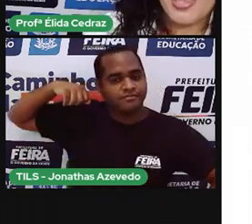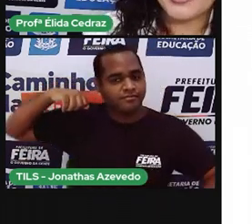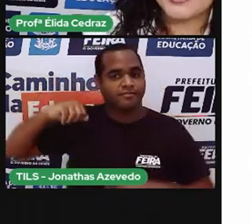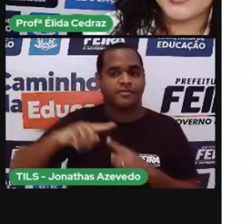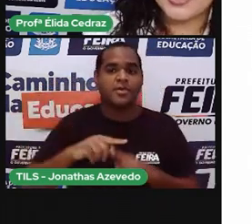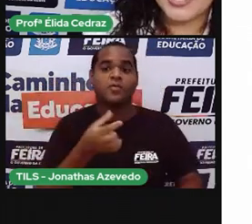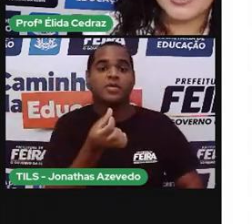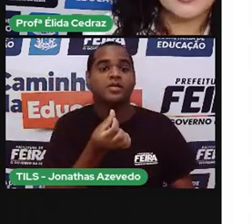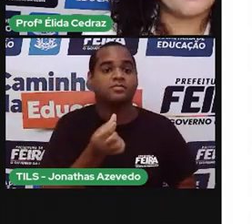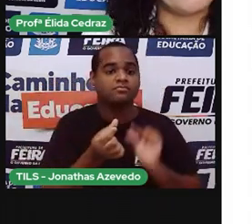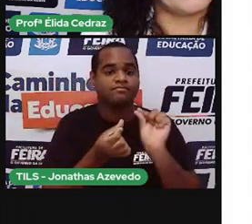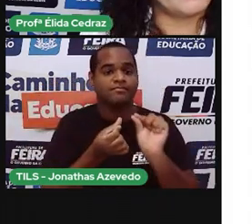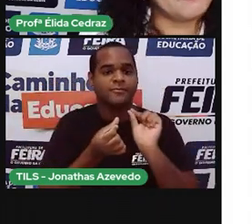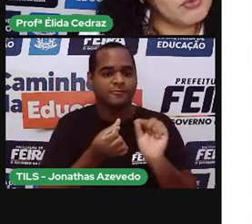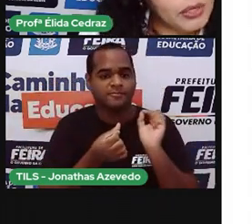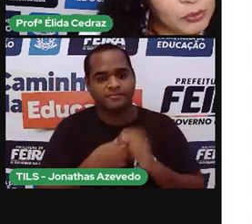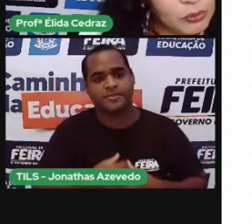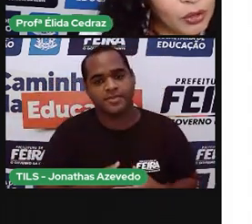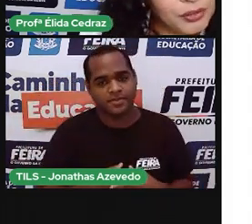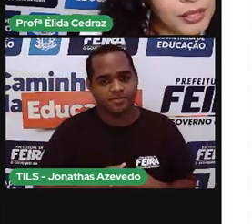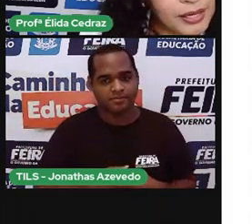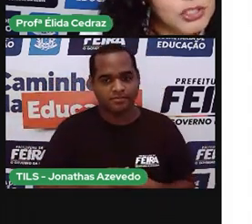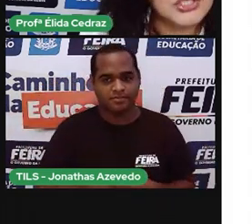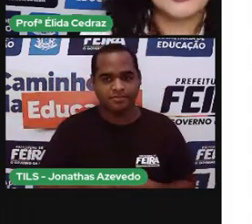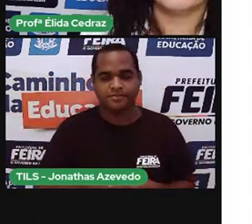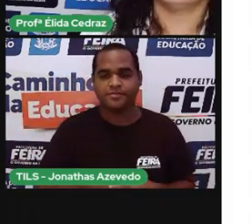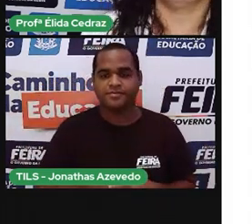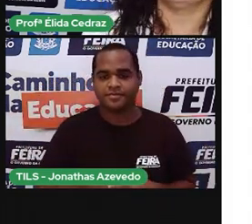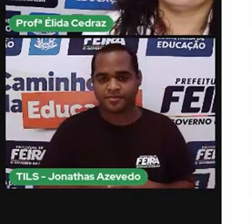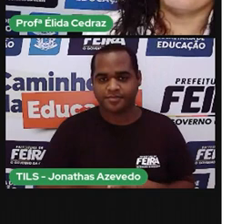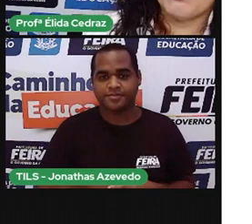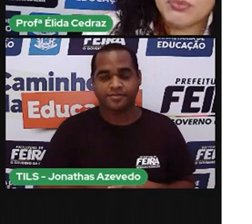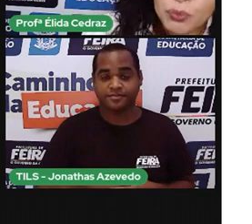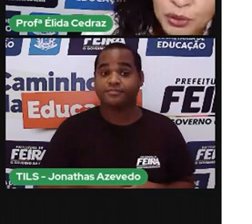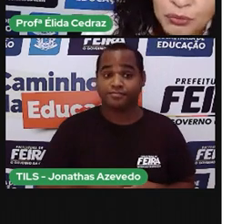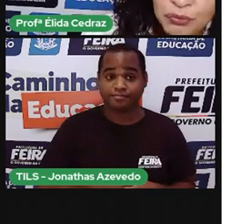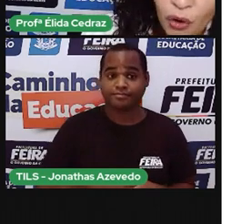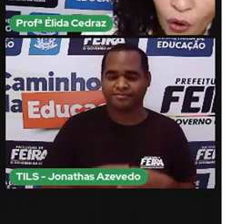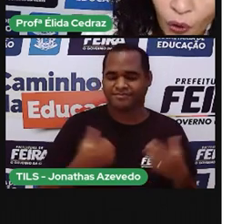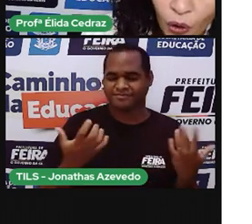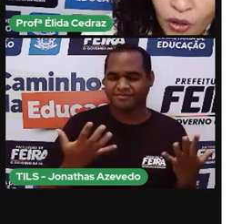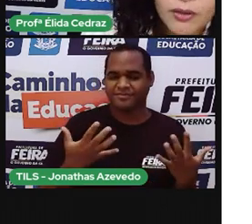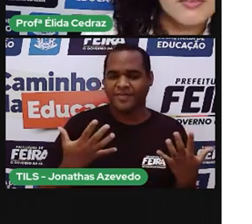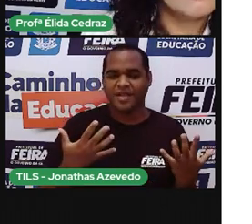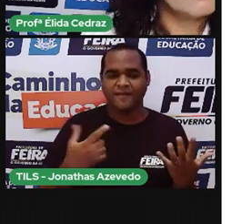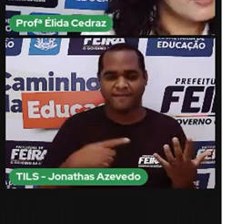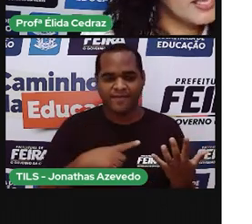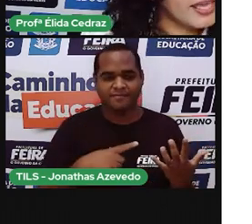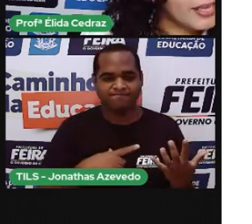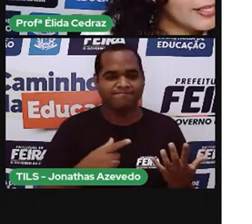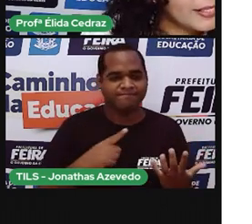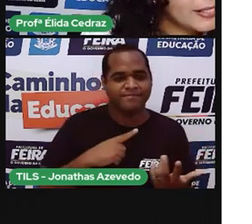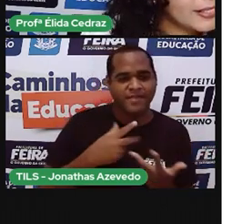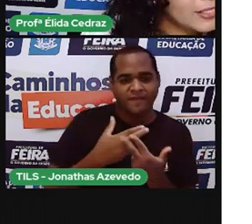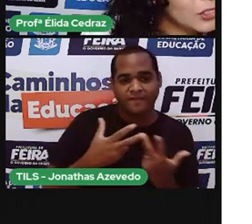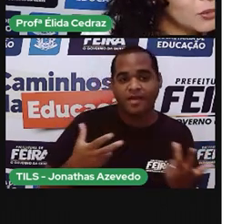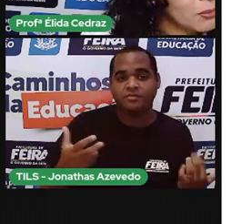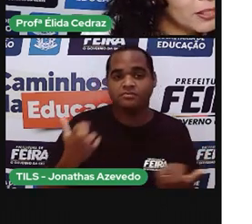é fácil, né? Para quem mora no Nordeste e ouve muito forró,